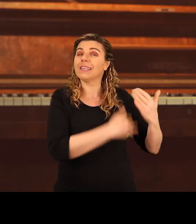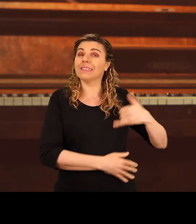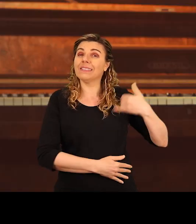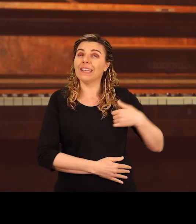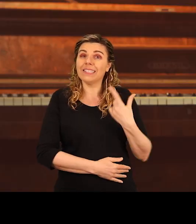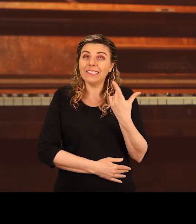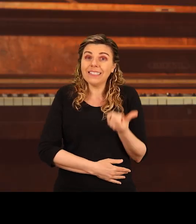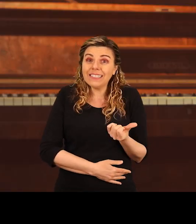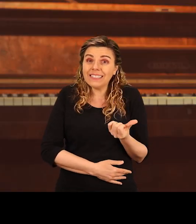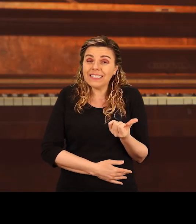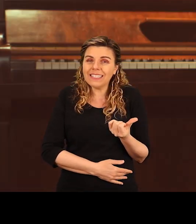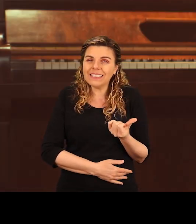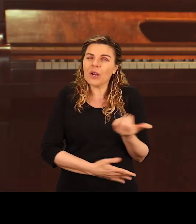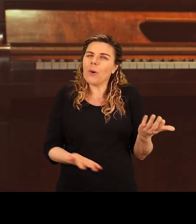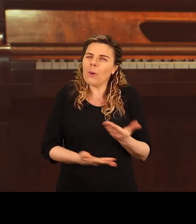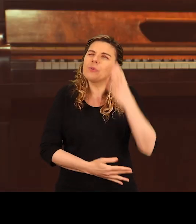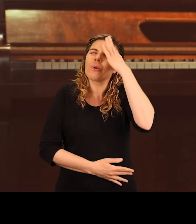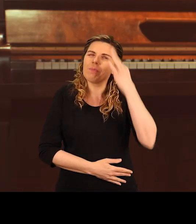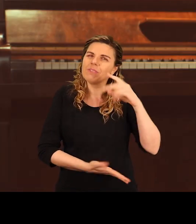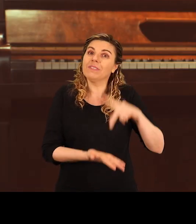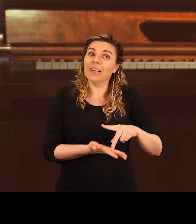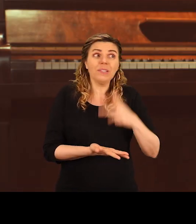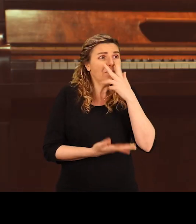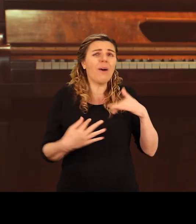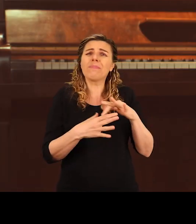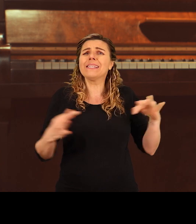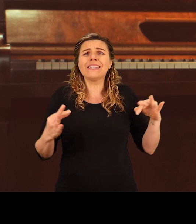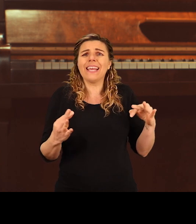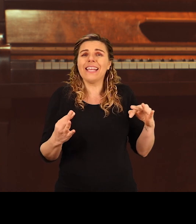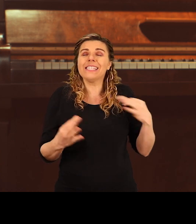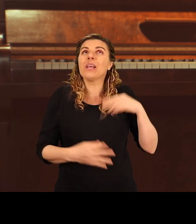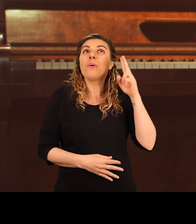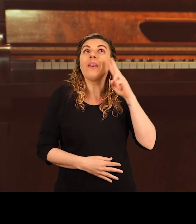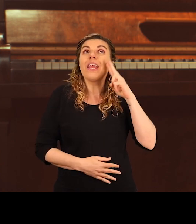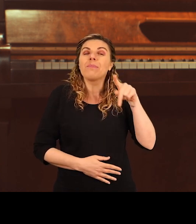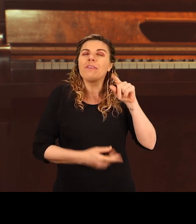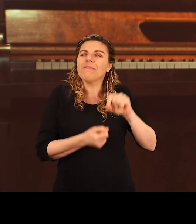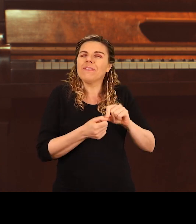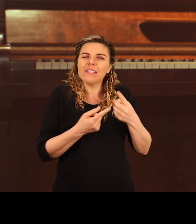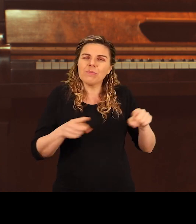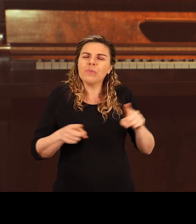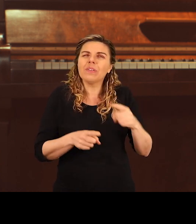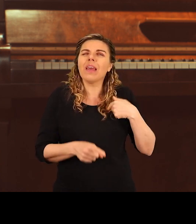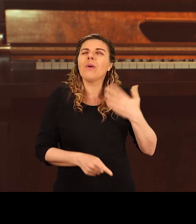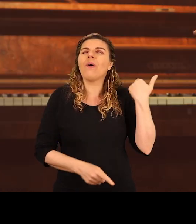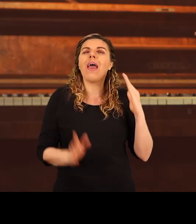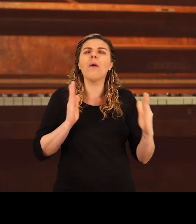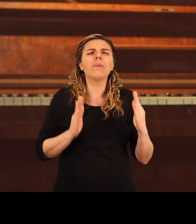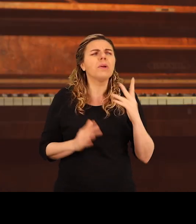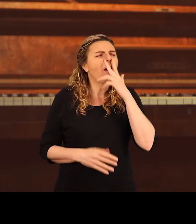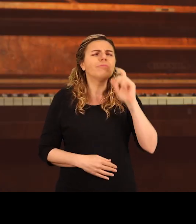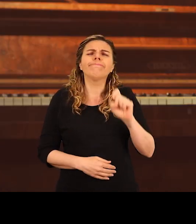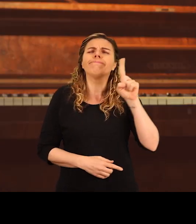fato. Ela é um presente, assim, pra mim. Eu lembro que quando eu fiz essa música, eu estava numa fase muito de fazer perguntas, assim, sabe?